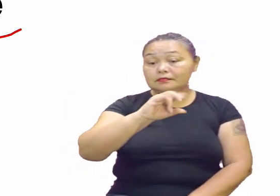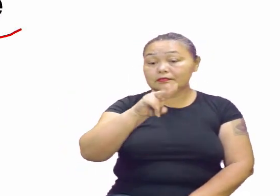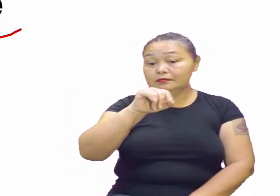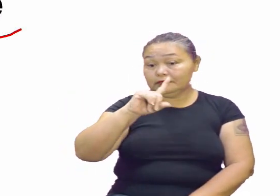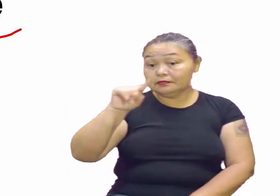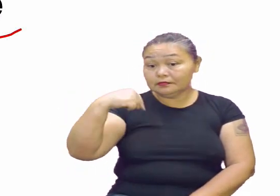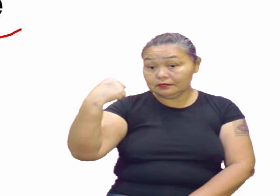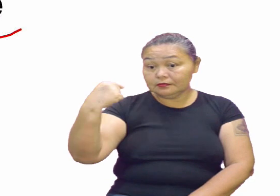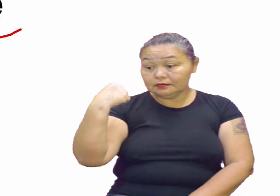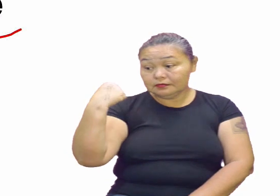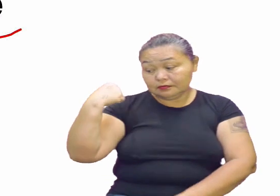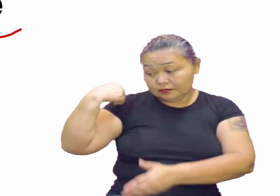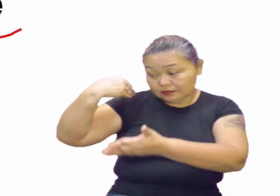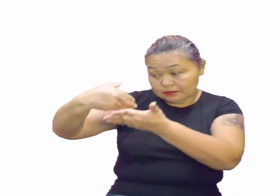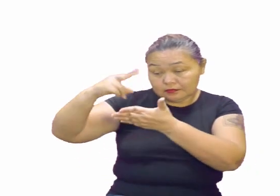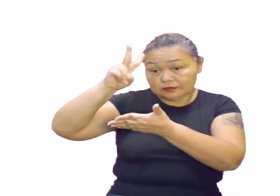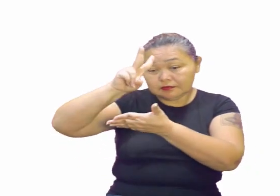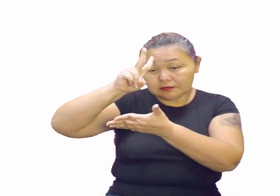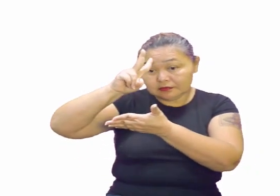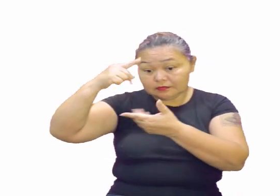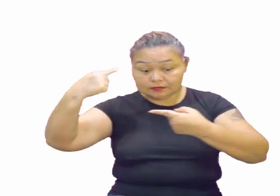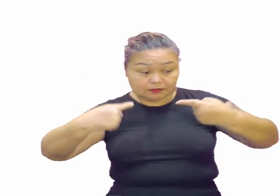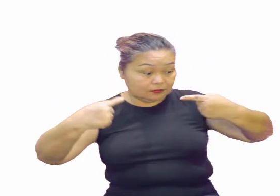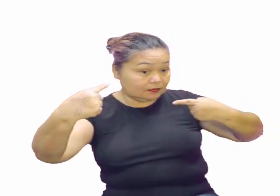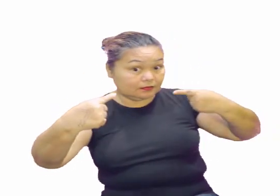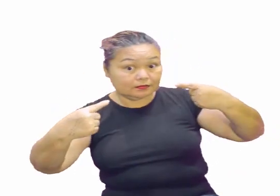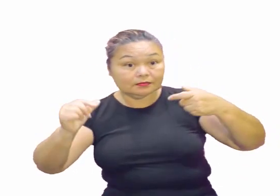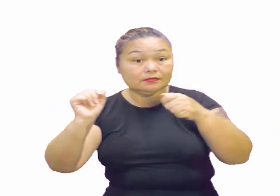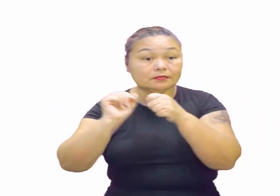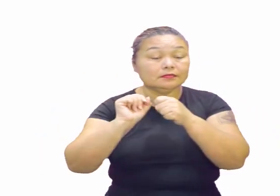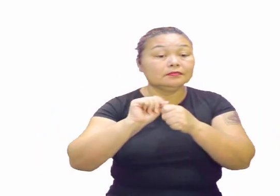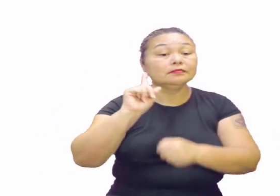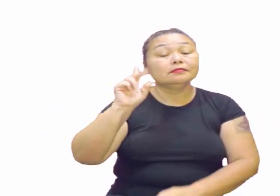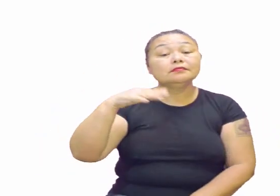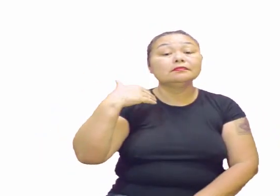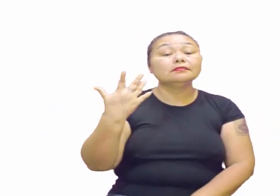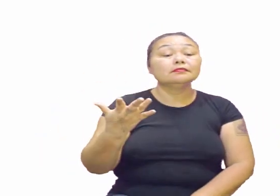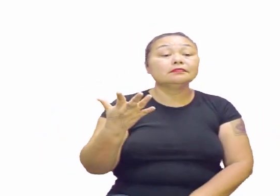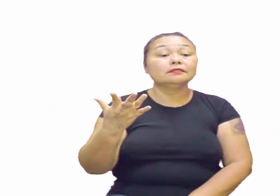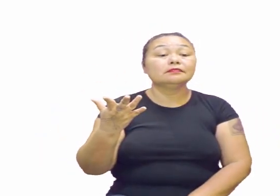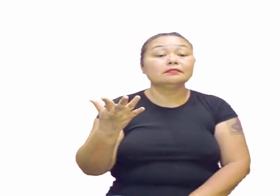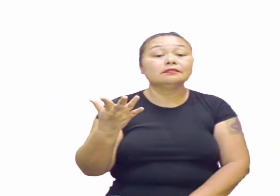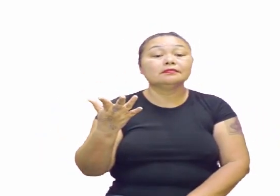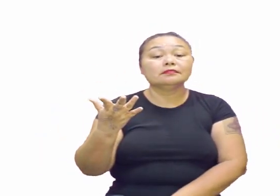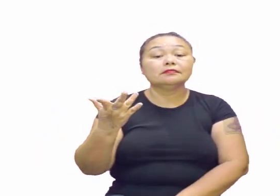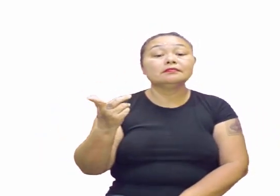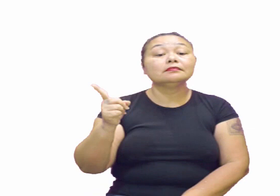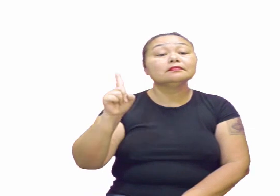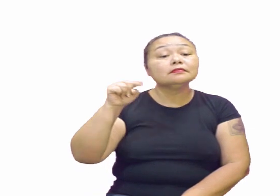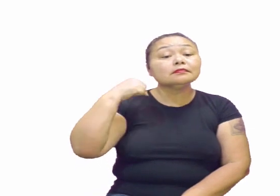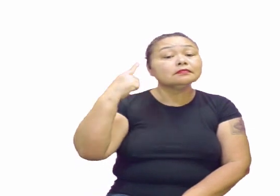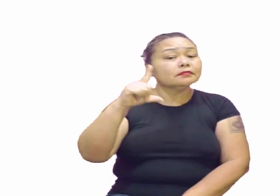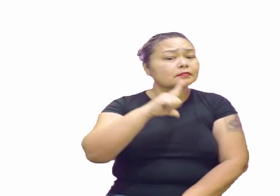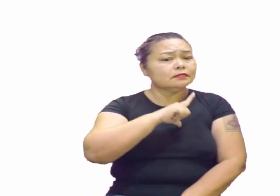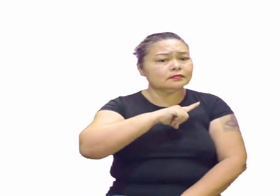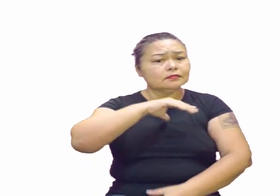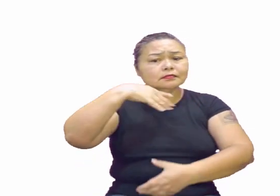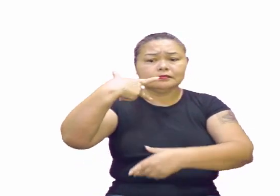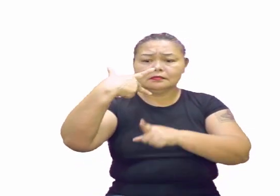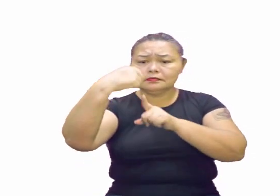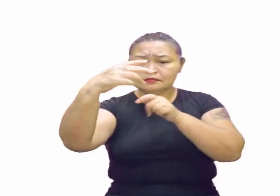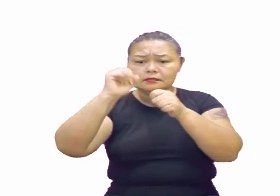nossa história. Por isso que ele estava concorrendo. Olha aí. Bom, embora tivesse vencido